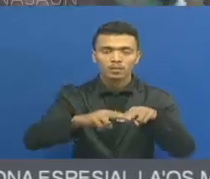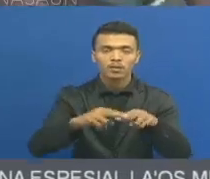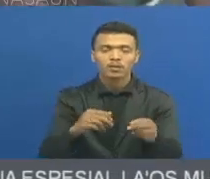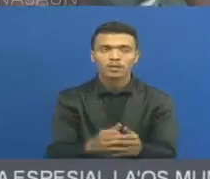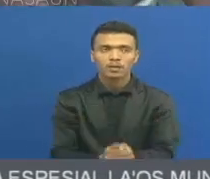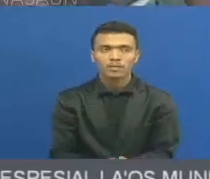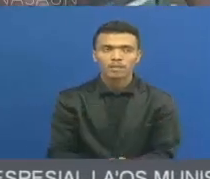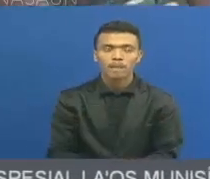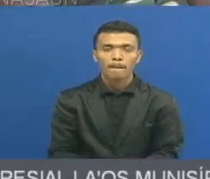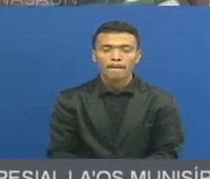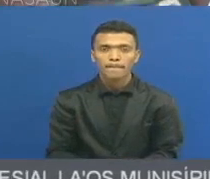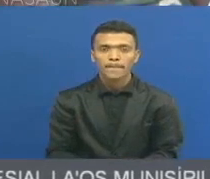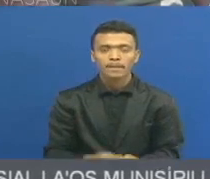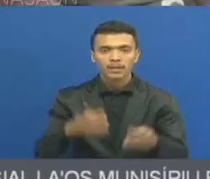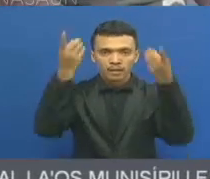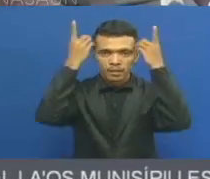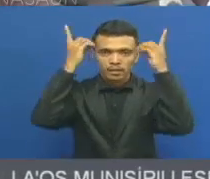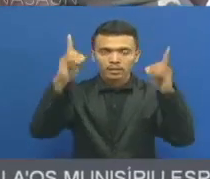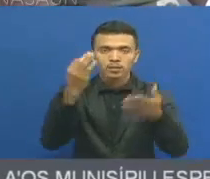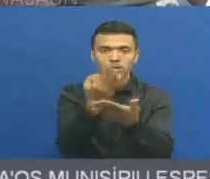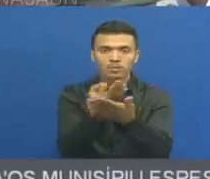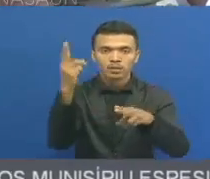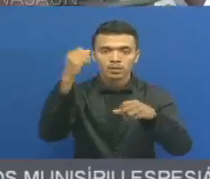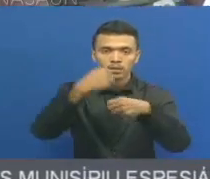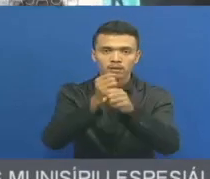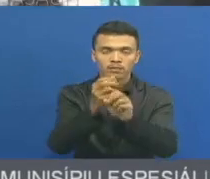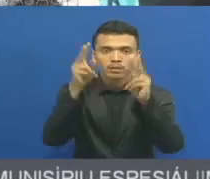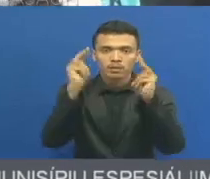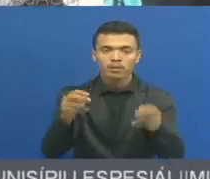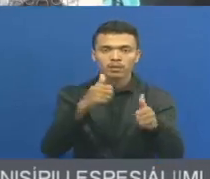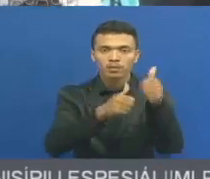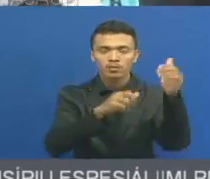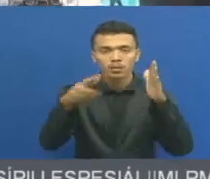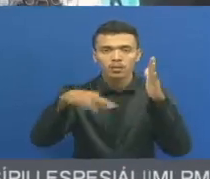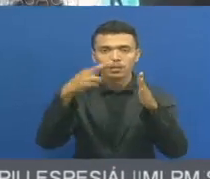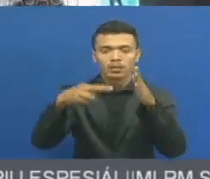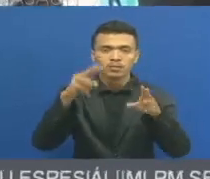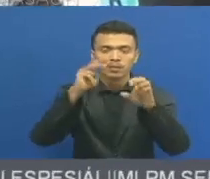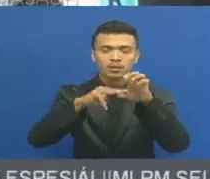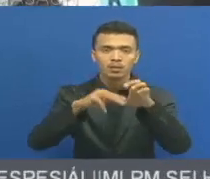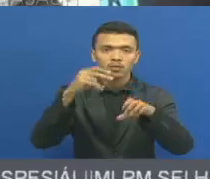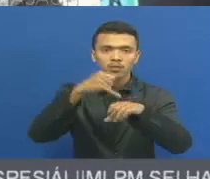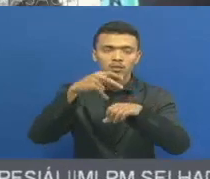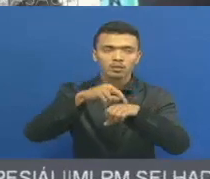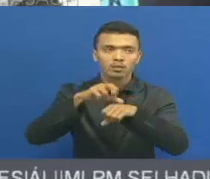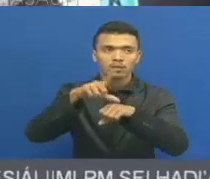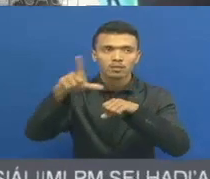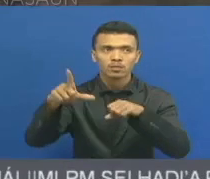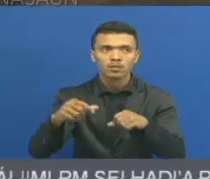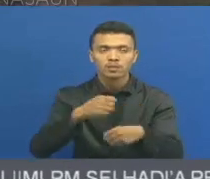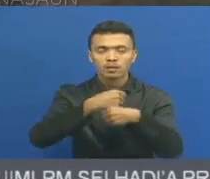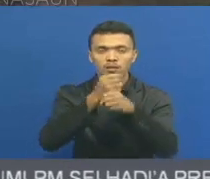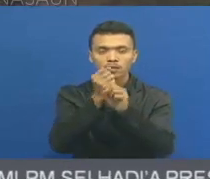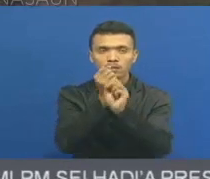fixo, significa decide Presu Café tem que tuir padrão mercado internacional. Repouso, cada folha em café